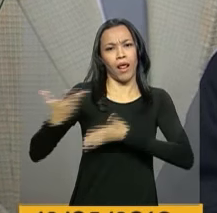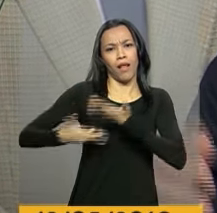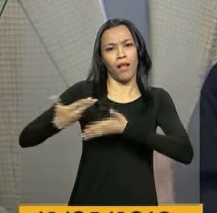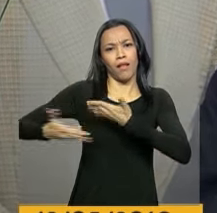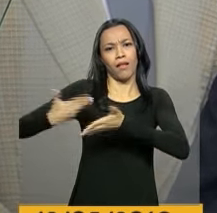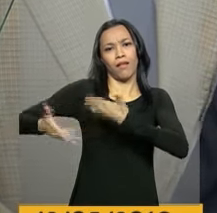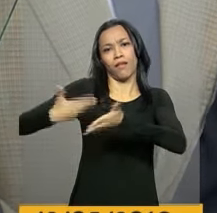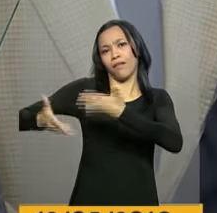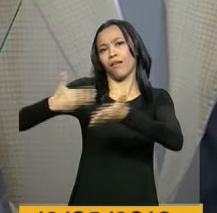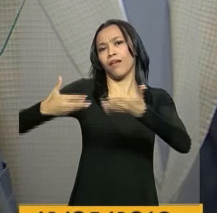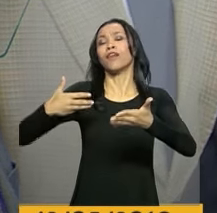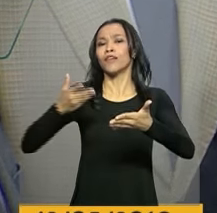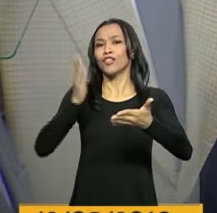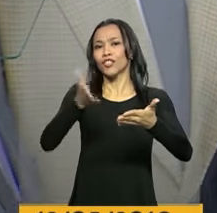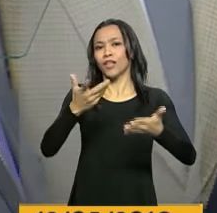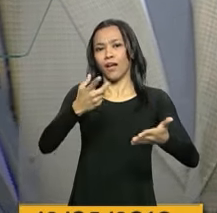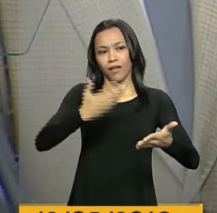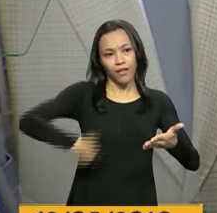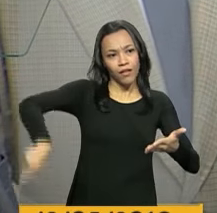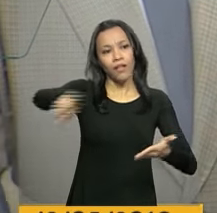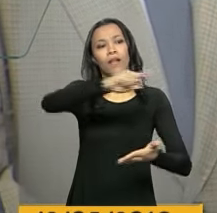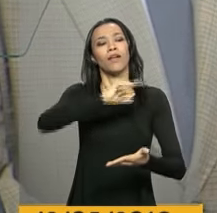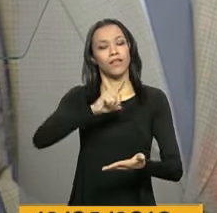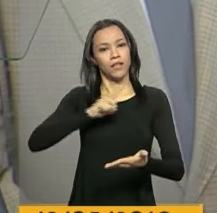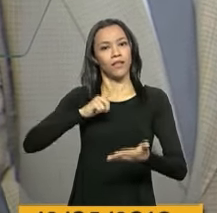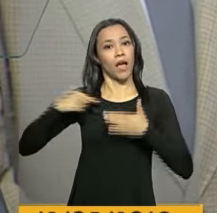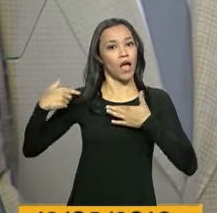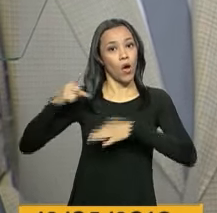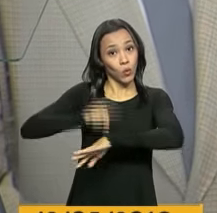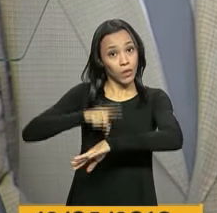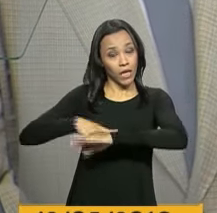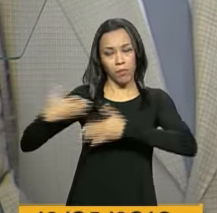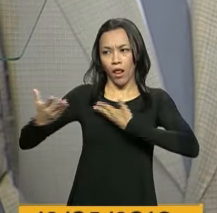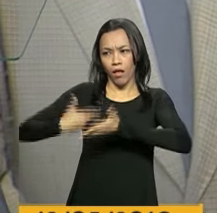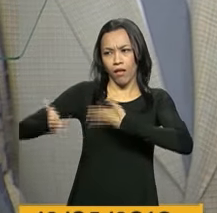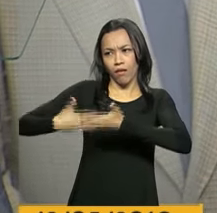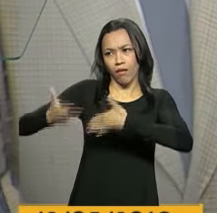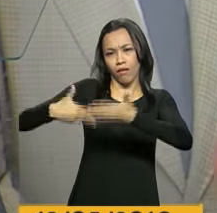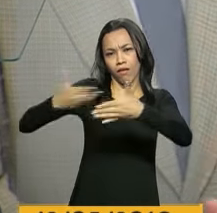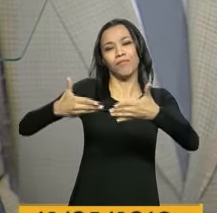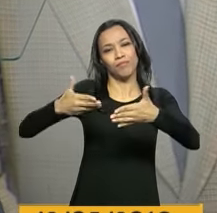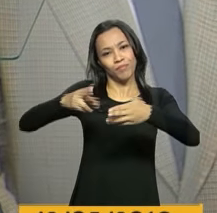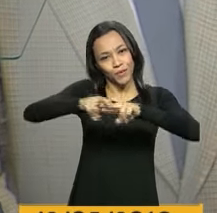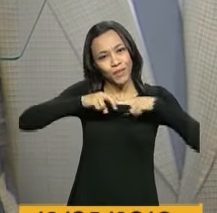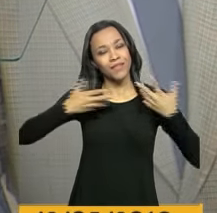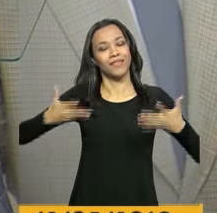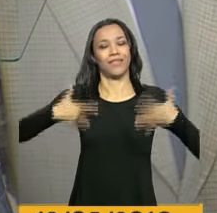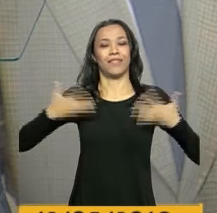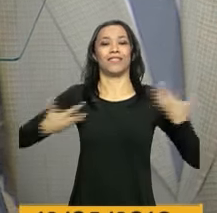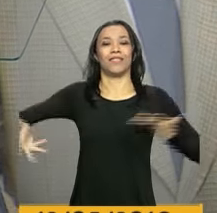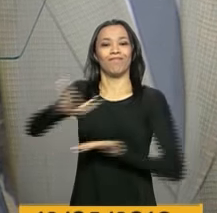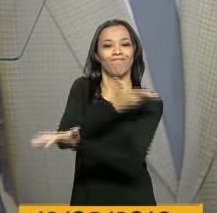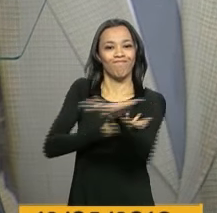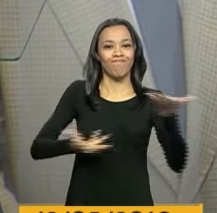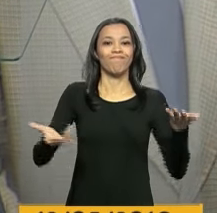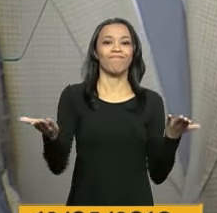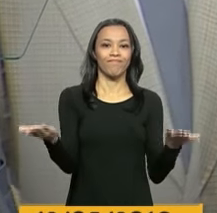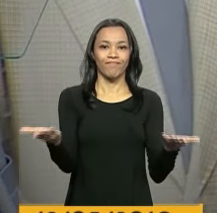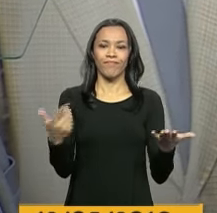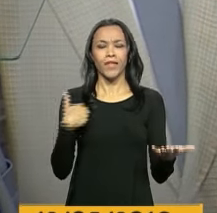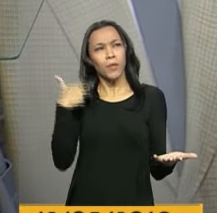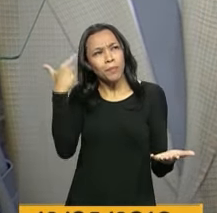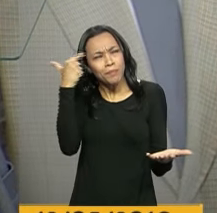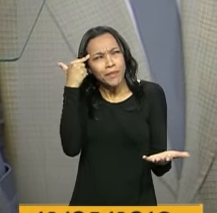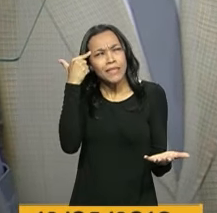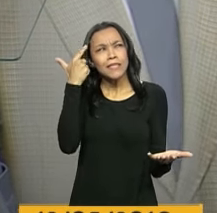que nós todos tivemos ao longo do tempo. Até pensei, num